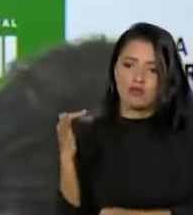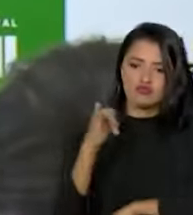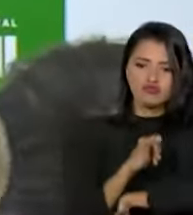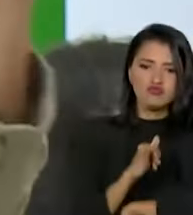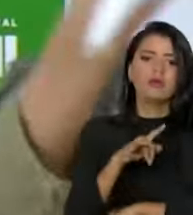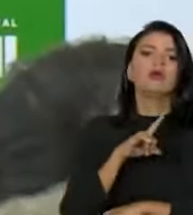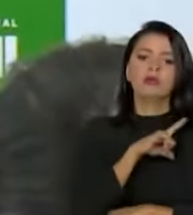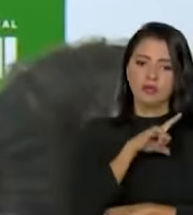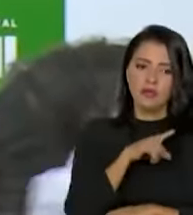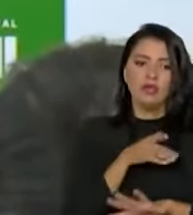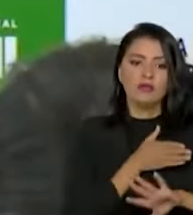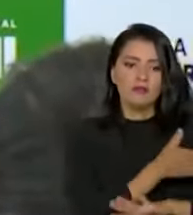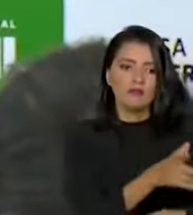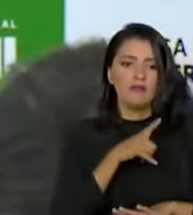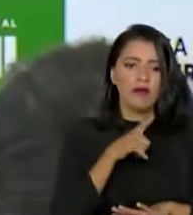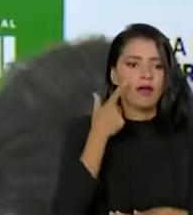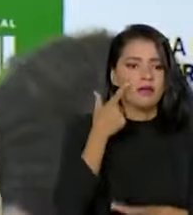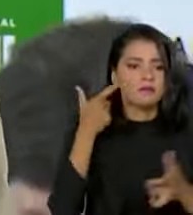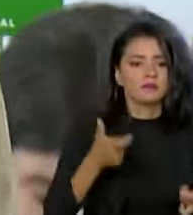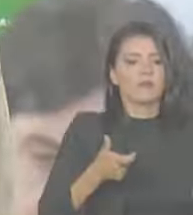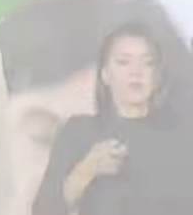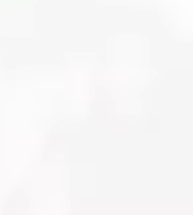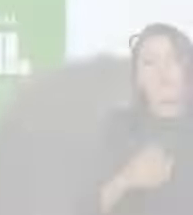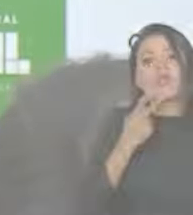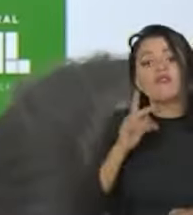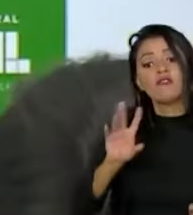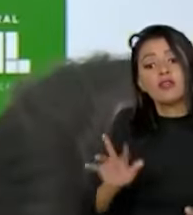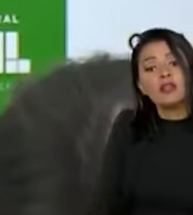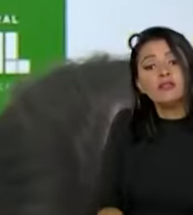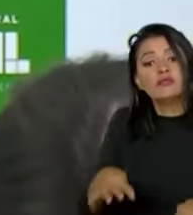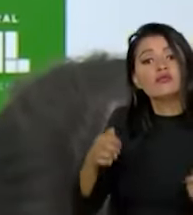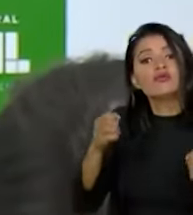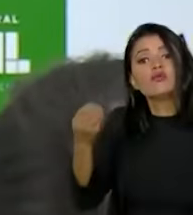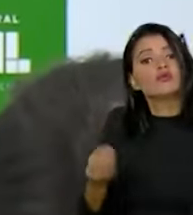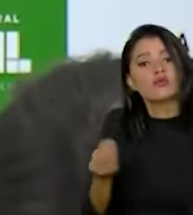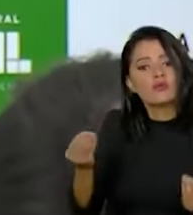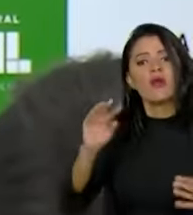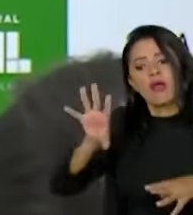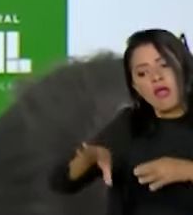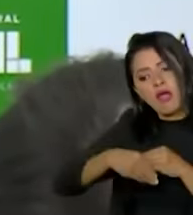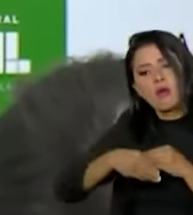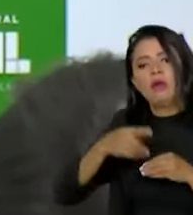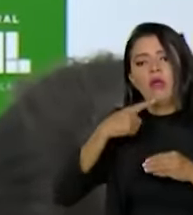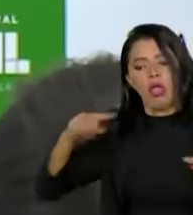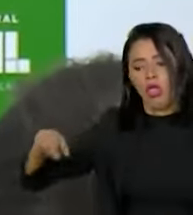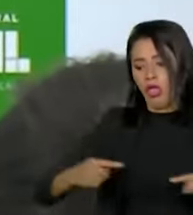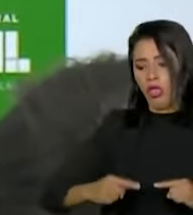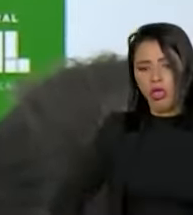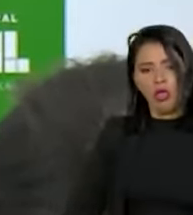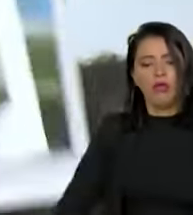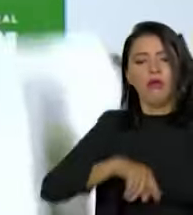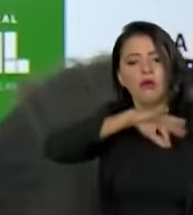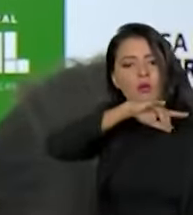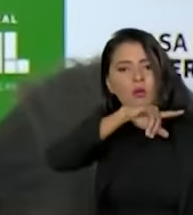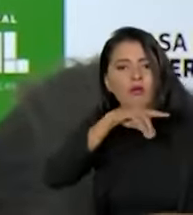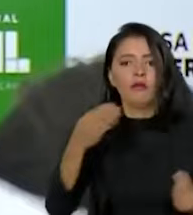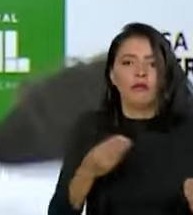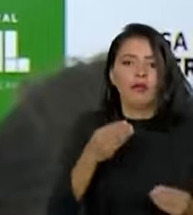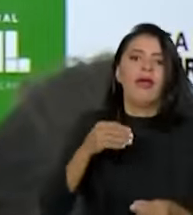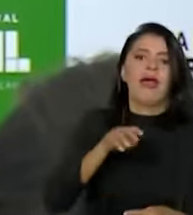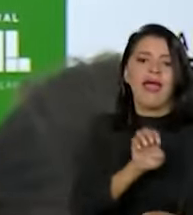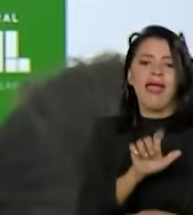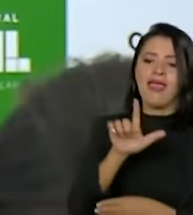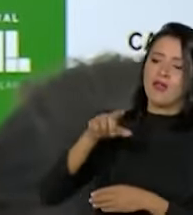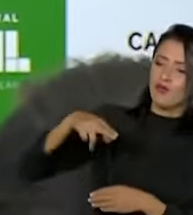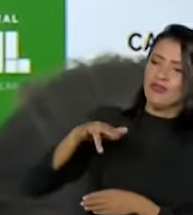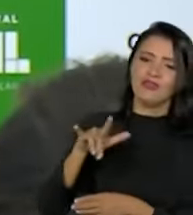garimpo e a questão do combate ao fogo. É uma combinação terrível em relação ao El Niño, que é um